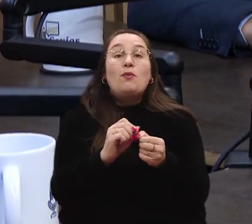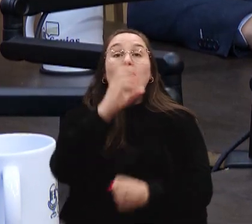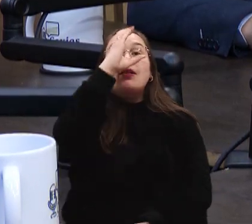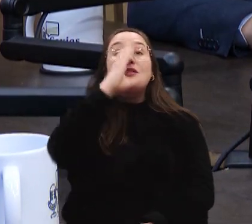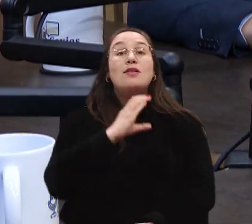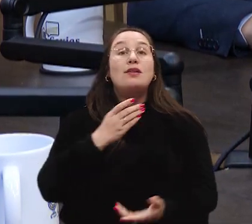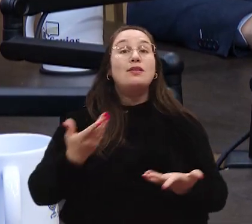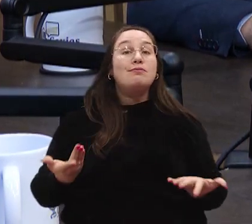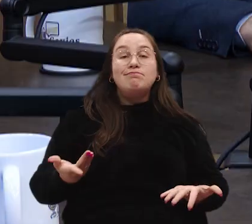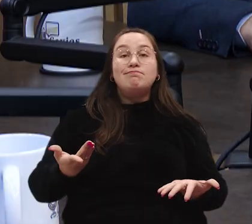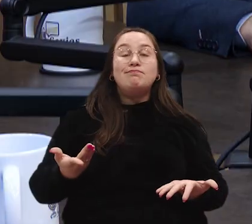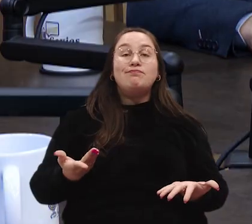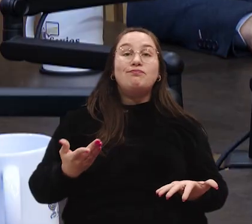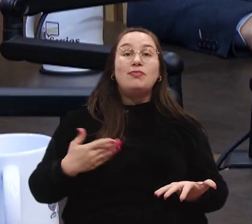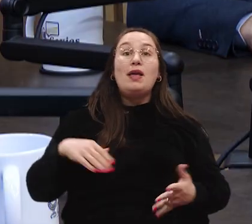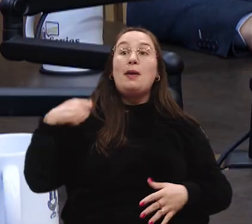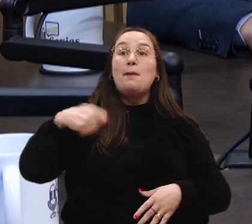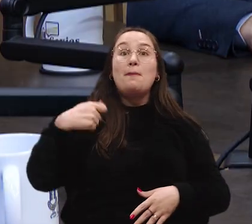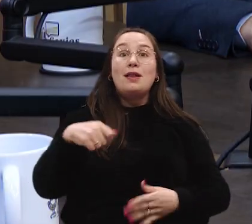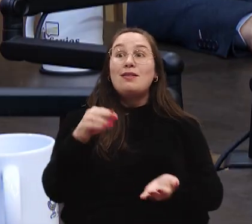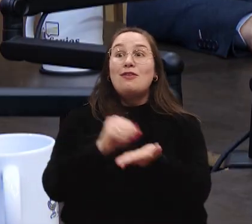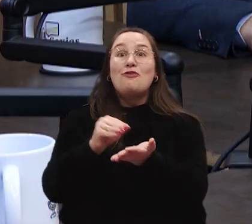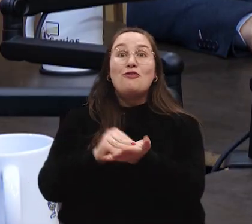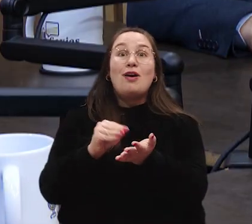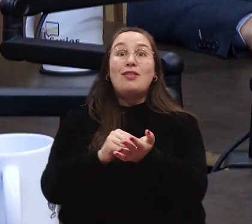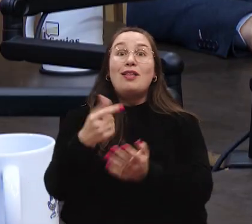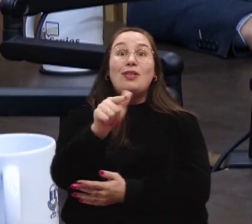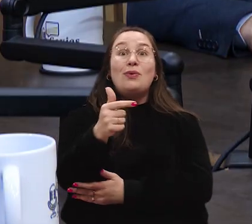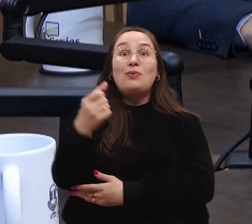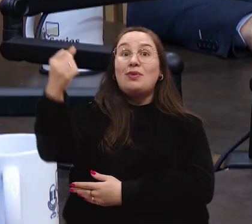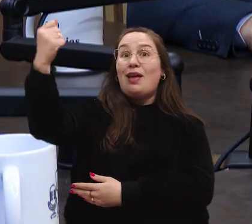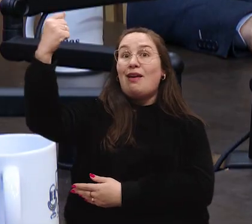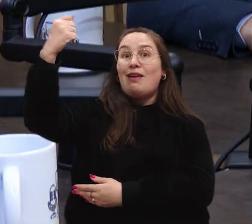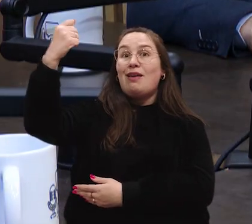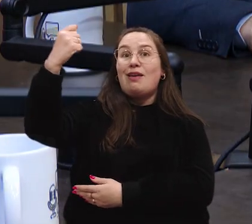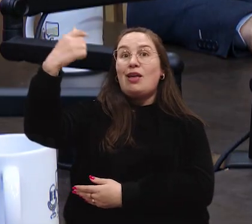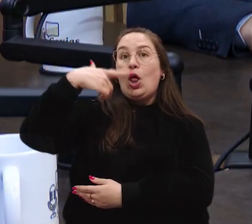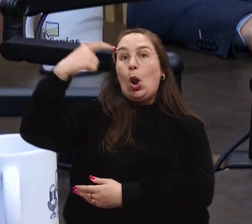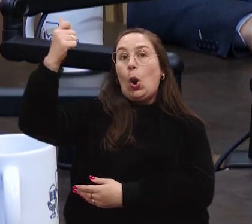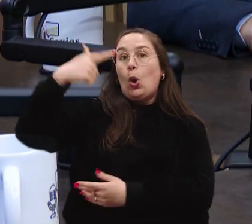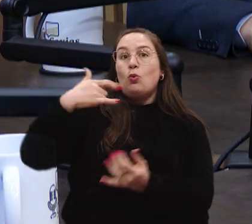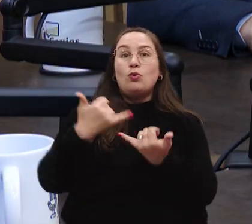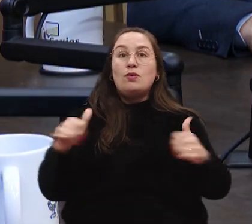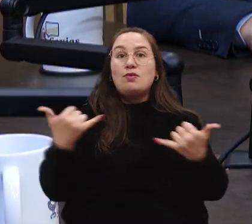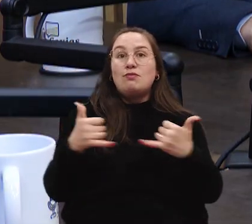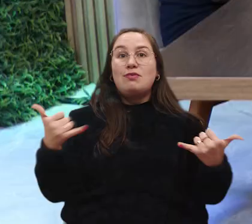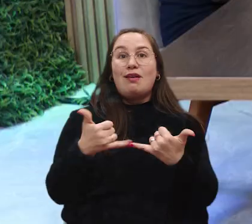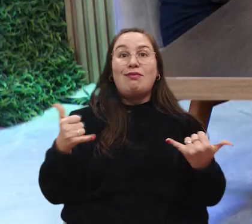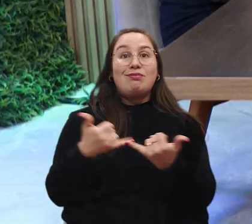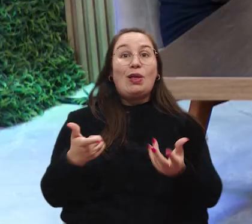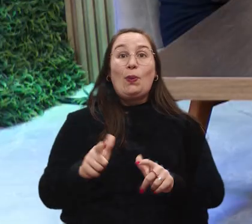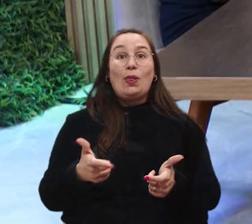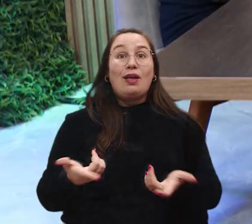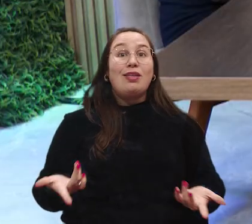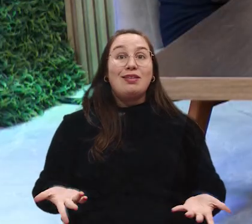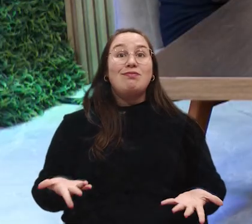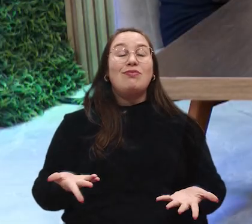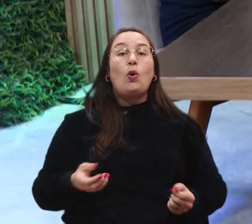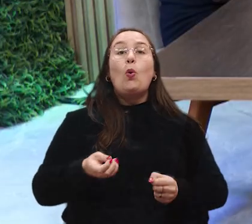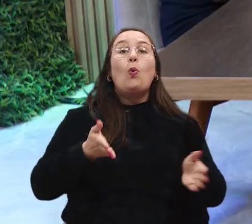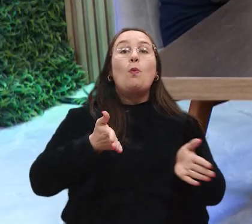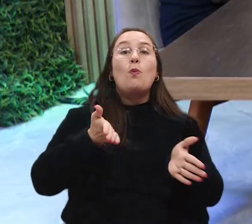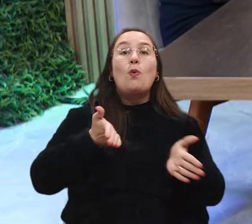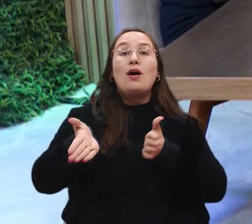fica o cidadão? E às vezes o lugar que mais precisa tem lugar que não tem luz ainda, não tem energia elétrica, não tem energia elétrica, como é que ele